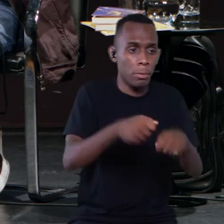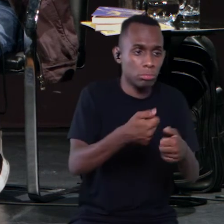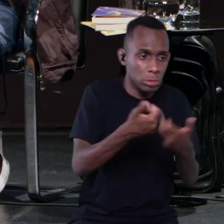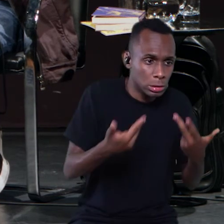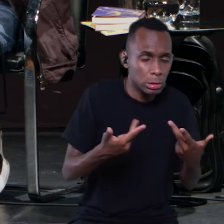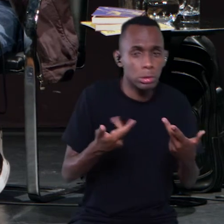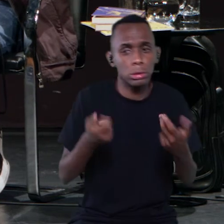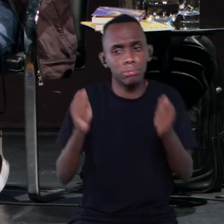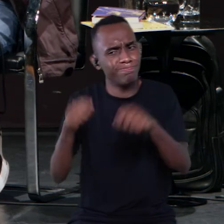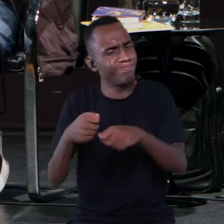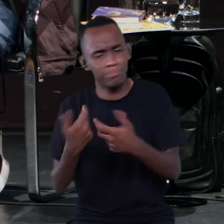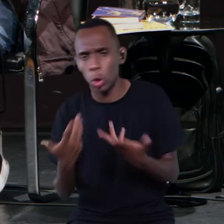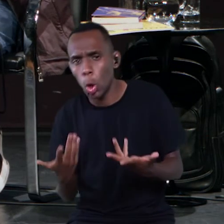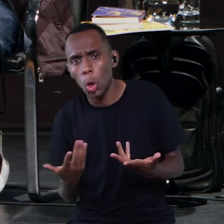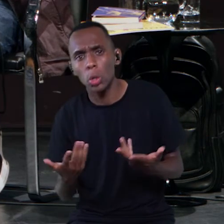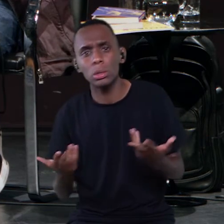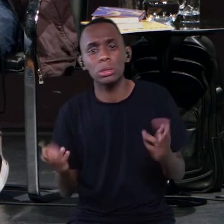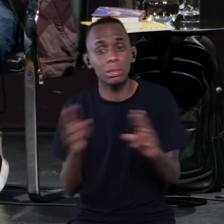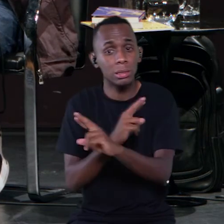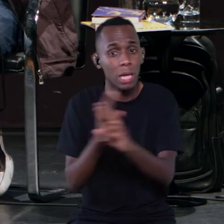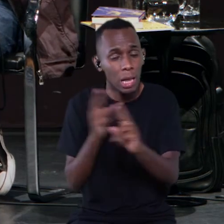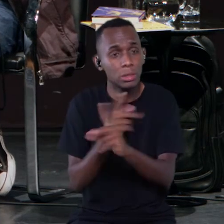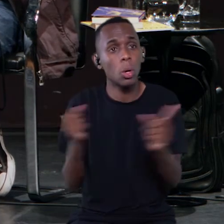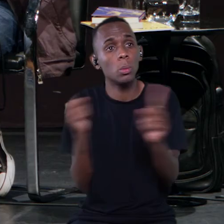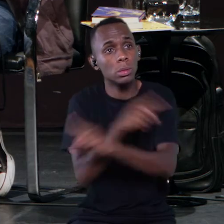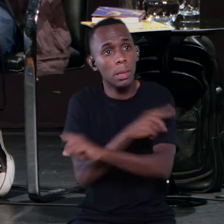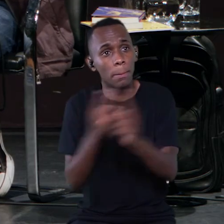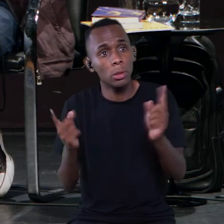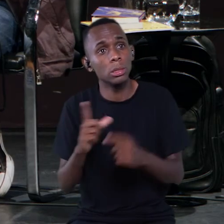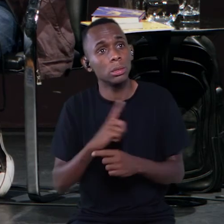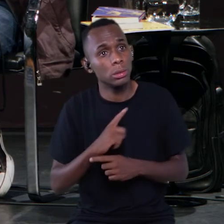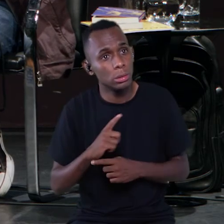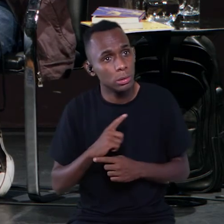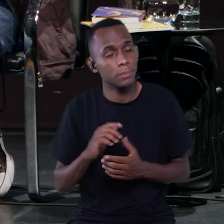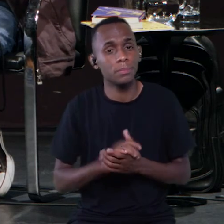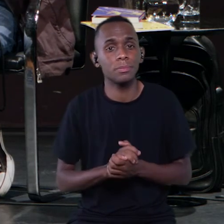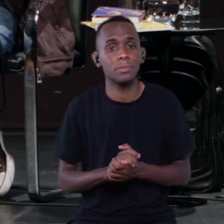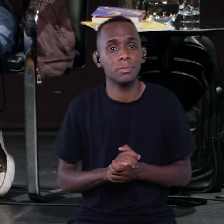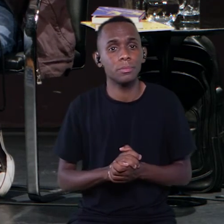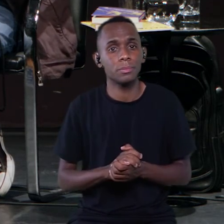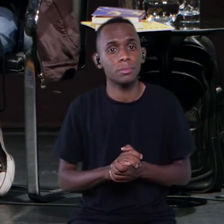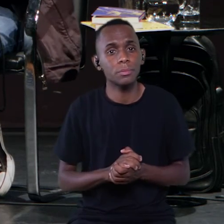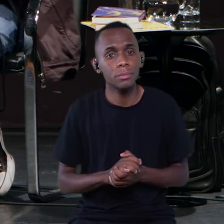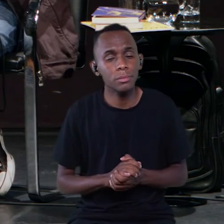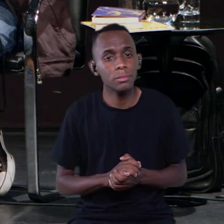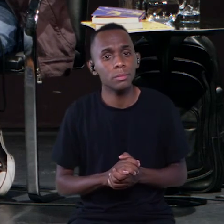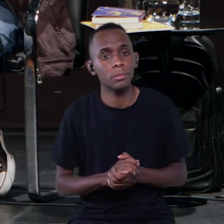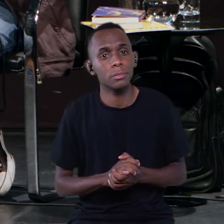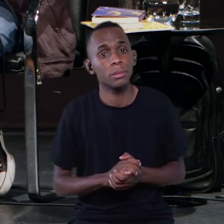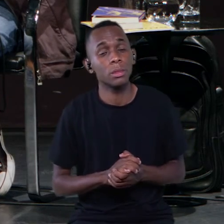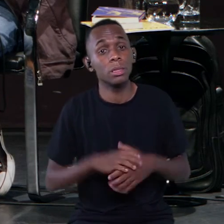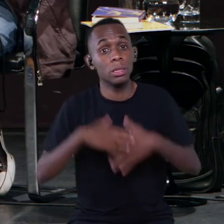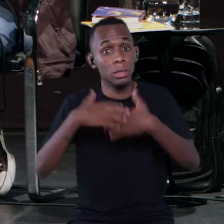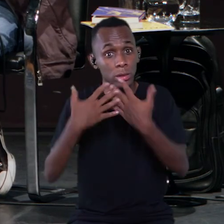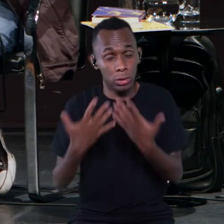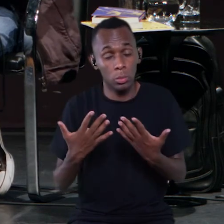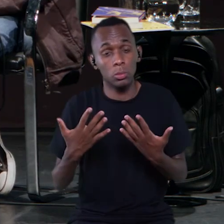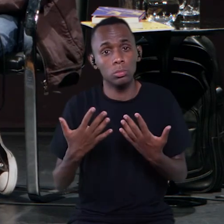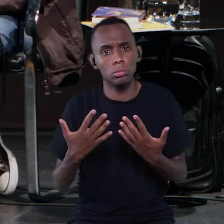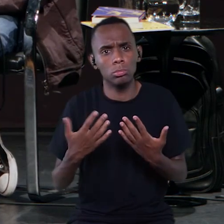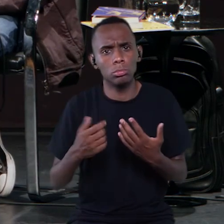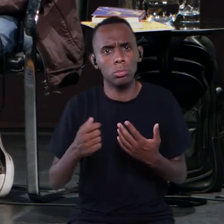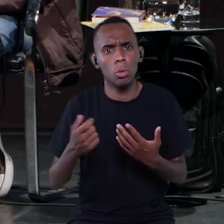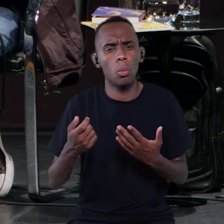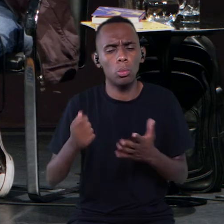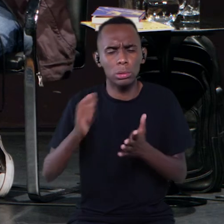vale. Né, o Macunaíma, nesse sentido, por ele ter escrito hoje... no talo, né? Exato. Né? Há um autor interessante,